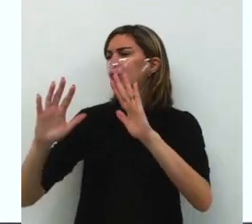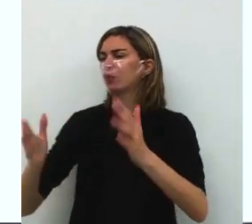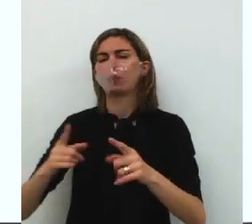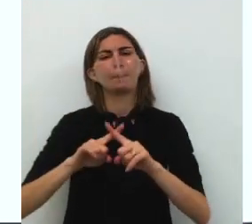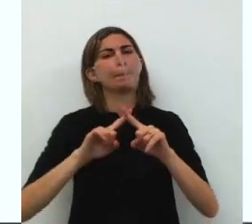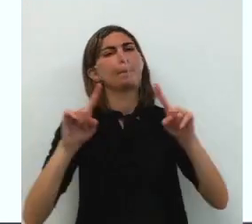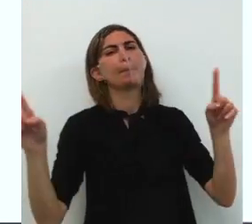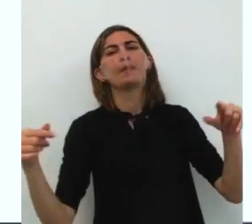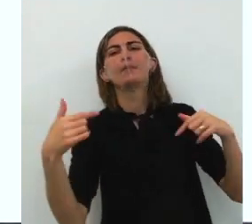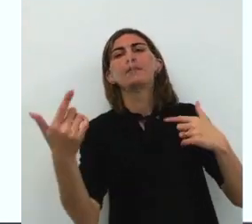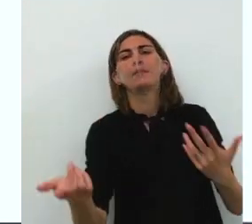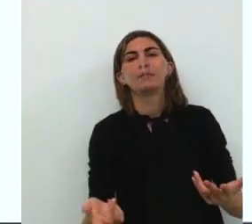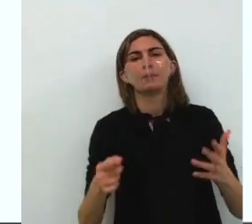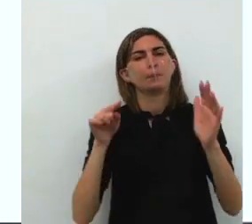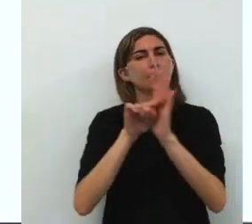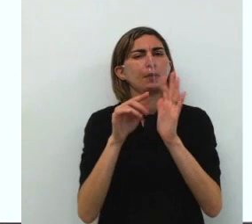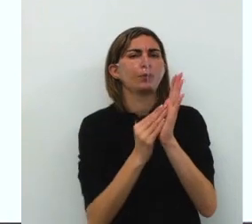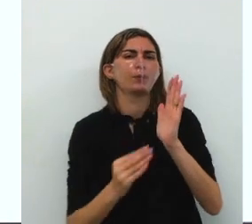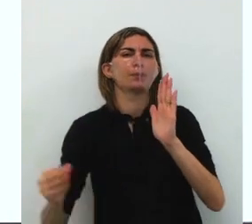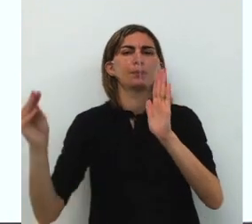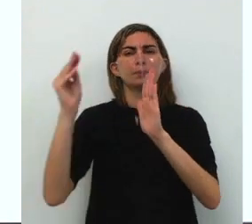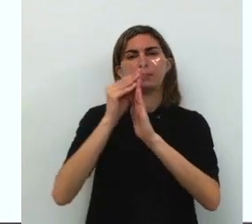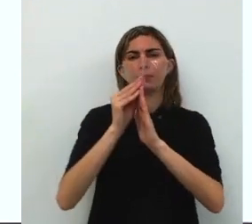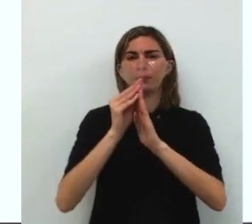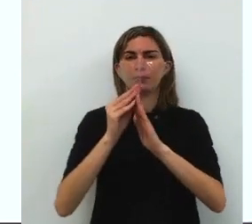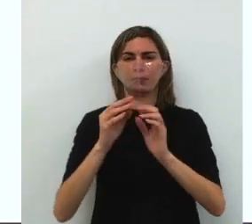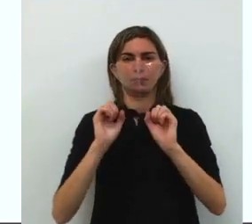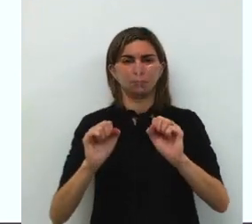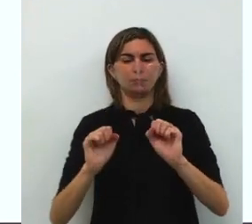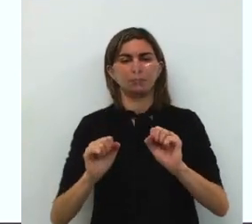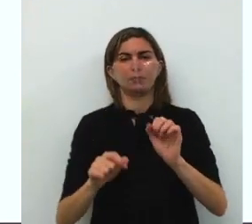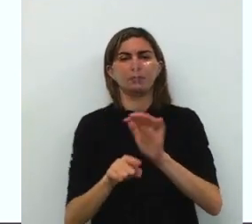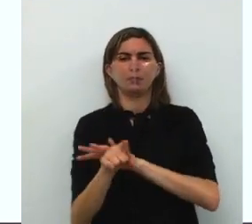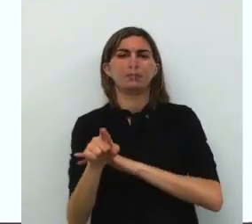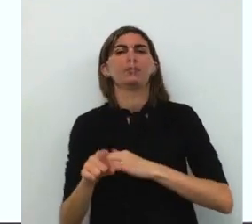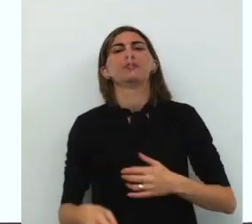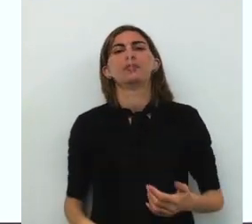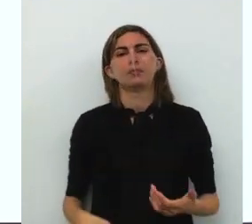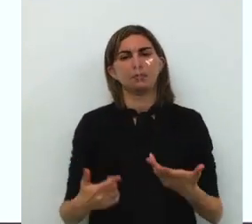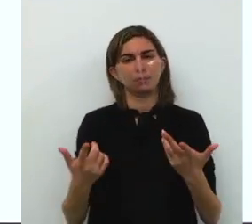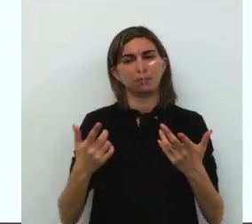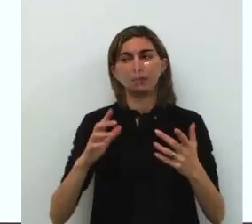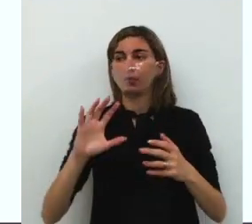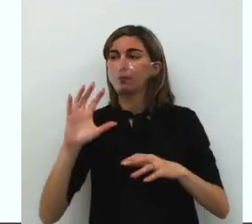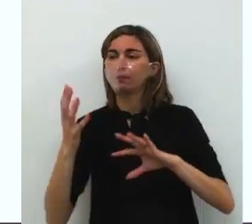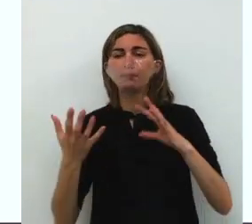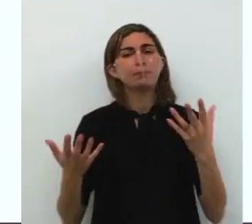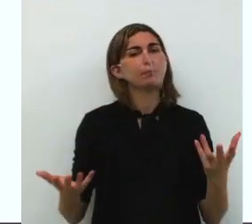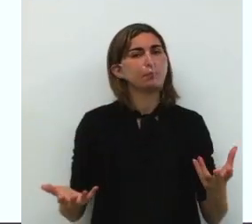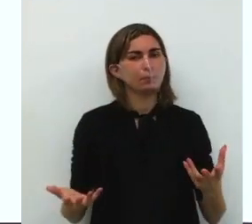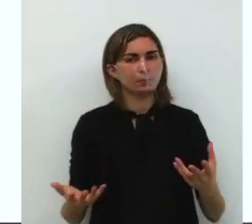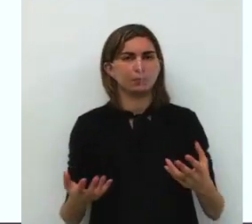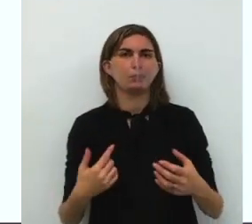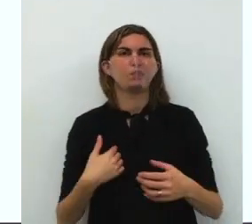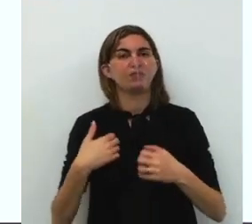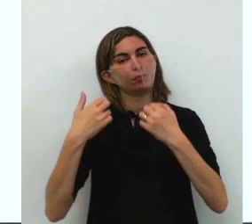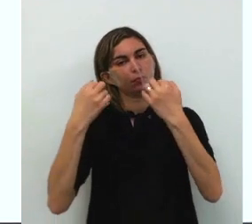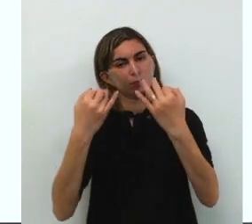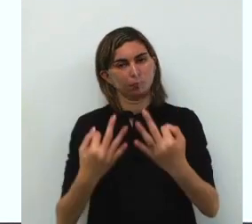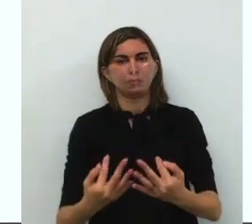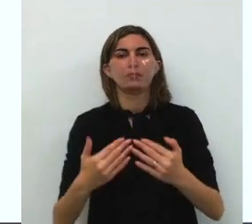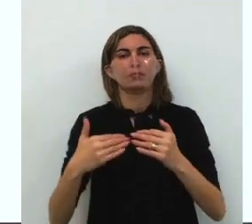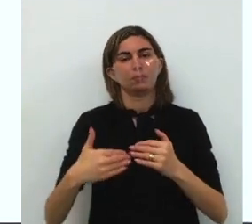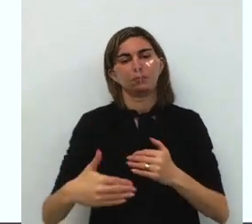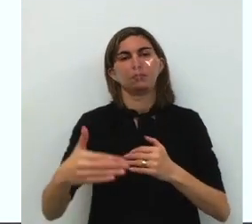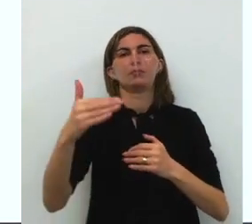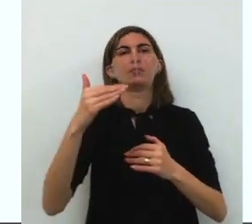posicionou desse jeito, como é que você se posicionaria diante dessa eventual possibilidade? Eu vou